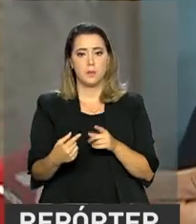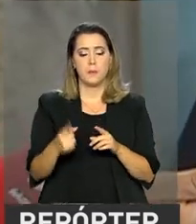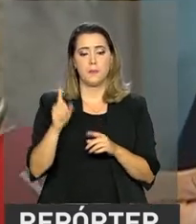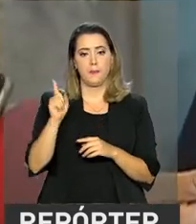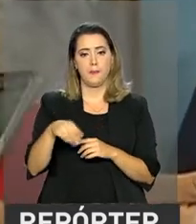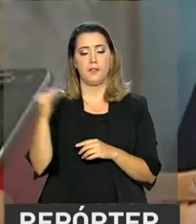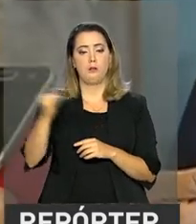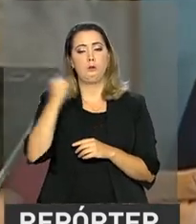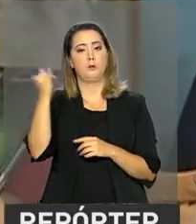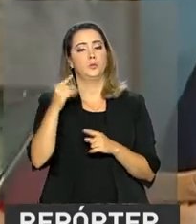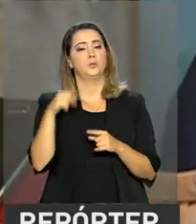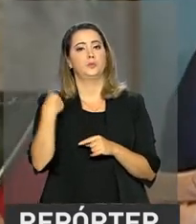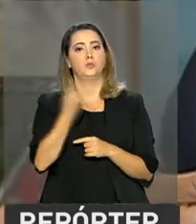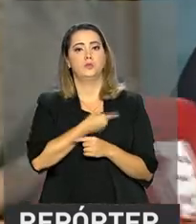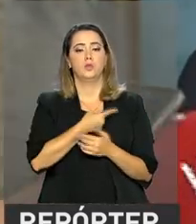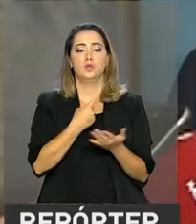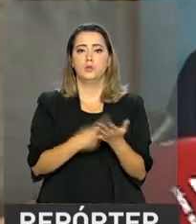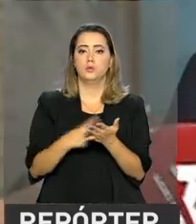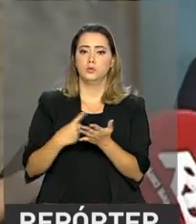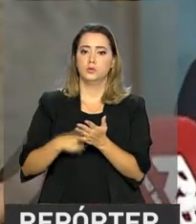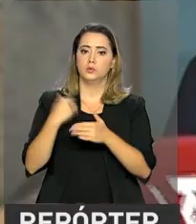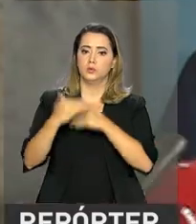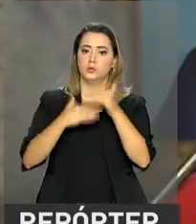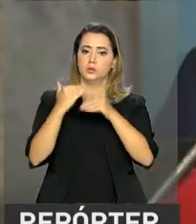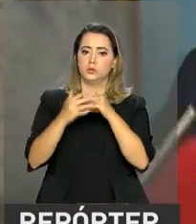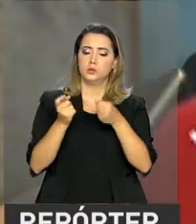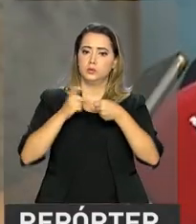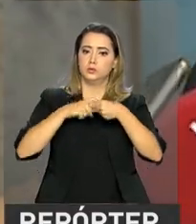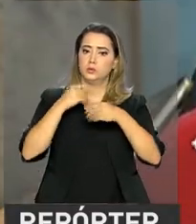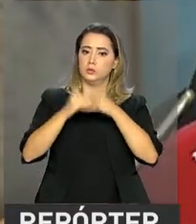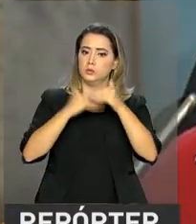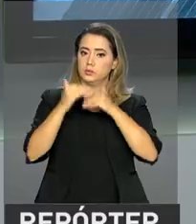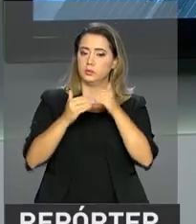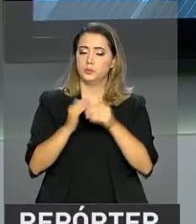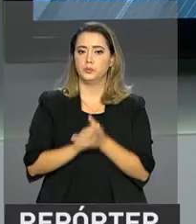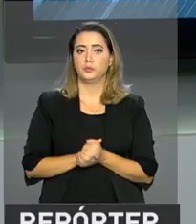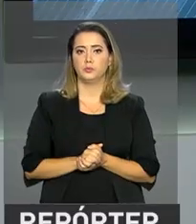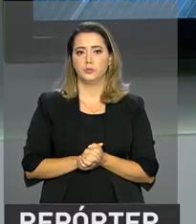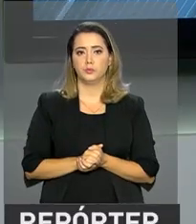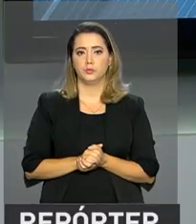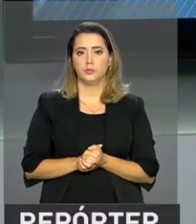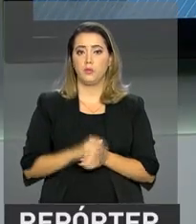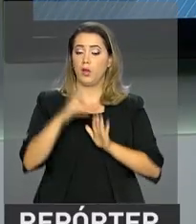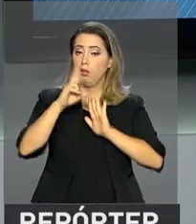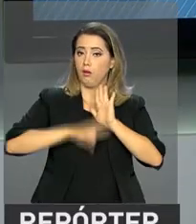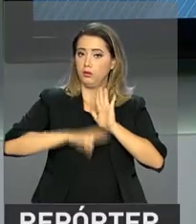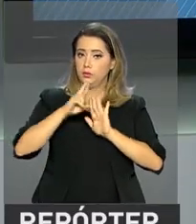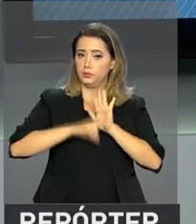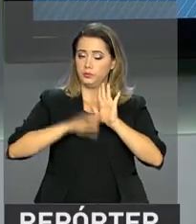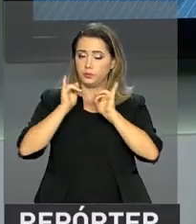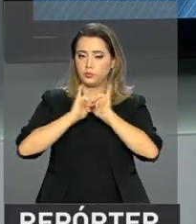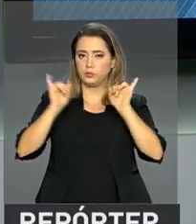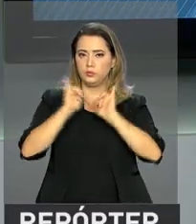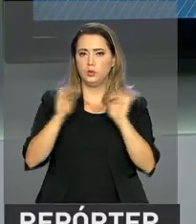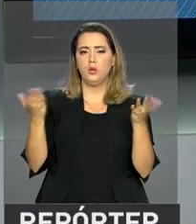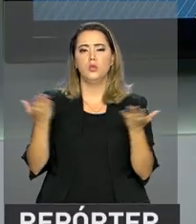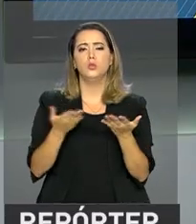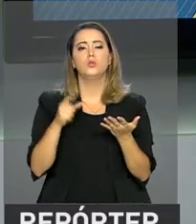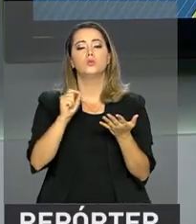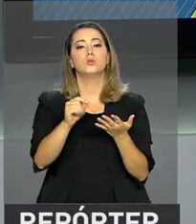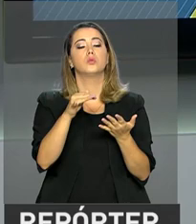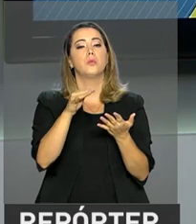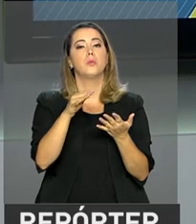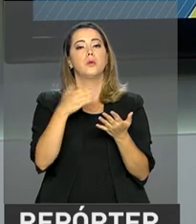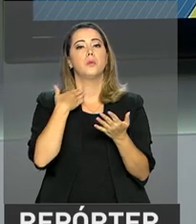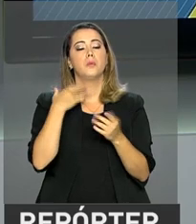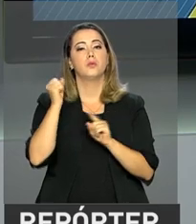Isso é fundamental para a consolidação do crescimento, da retomada do crescimento. Relatório divulgado hoje pelo Banco Central